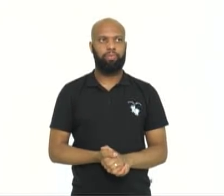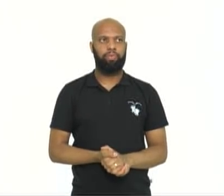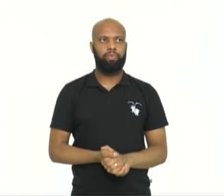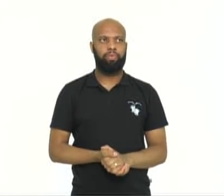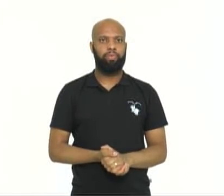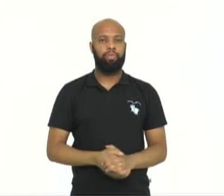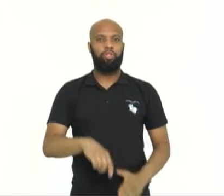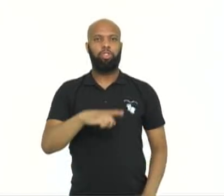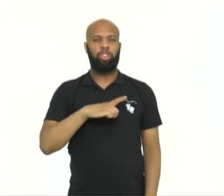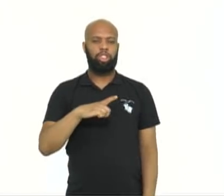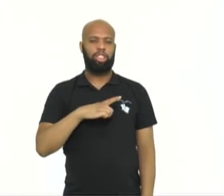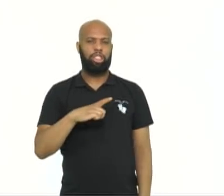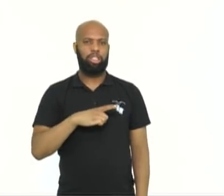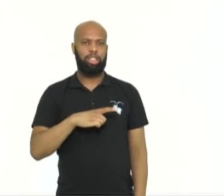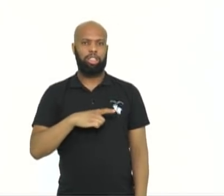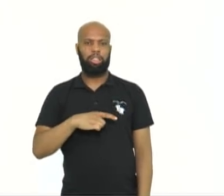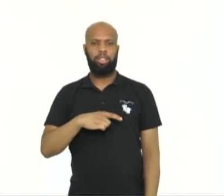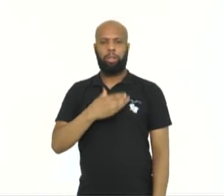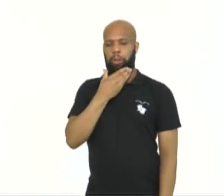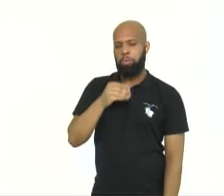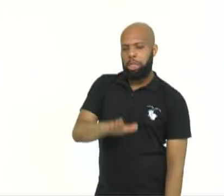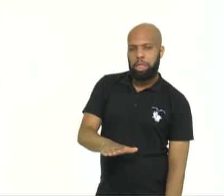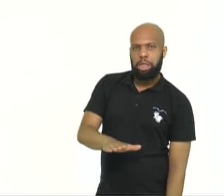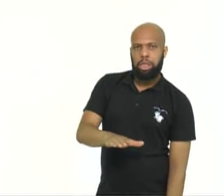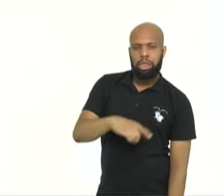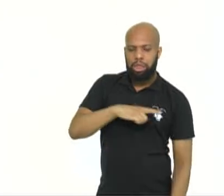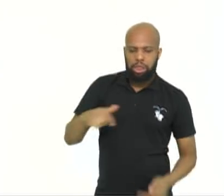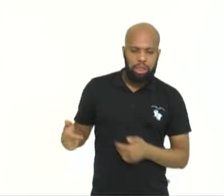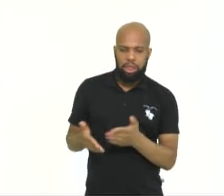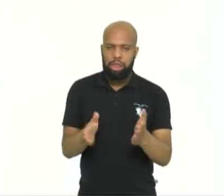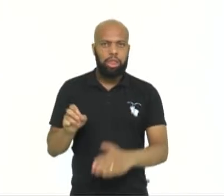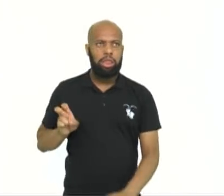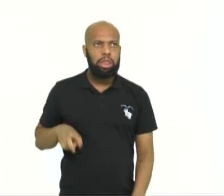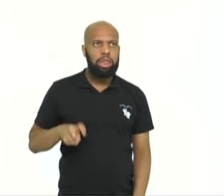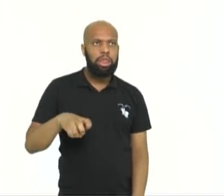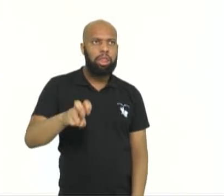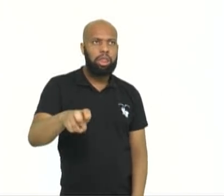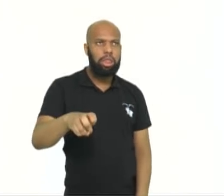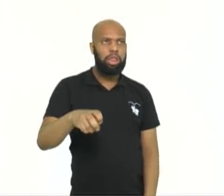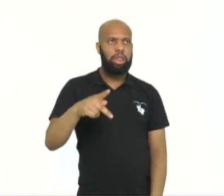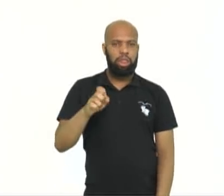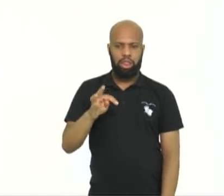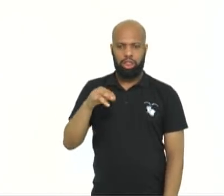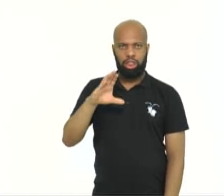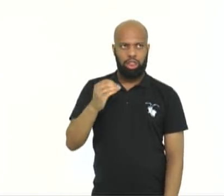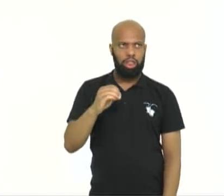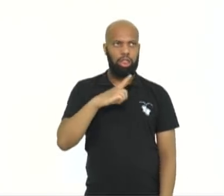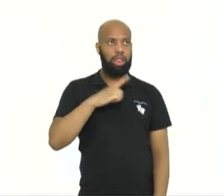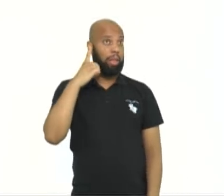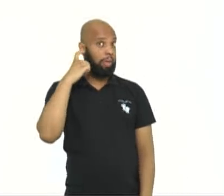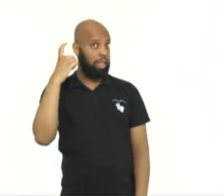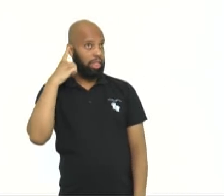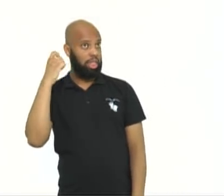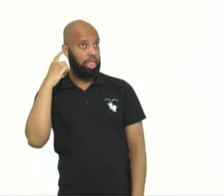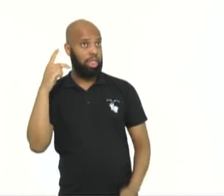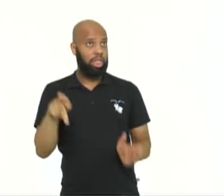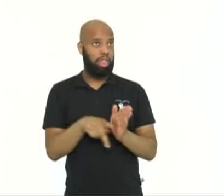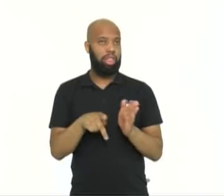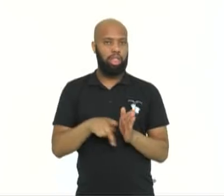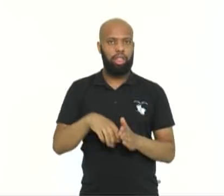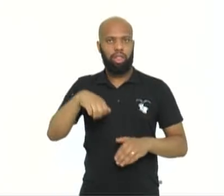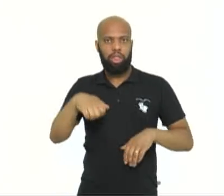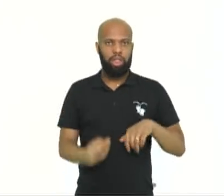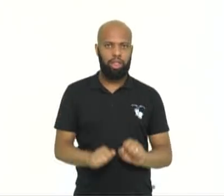Ia um piazinho, estrada fora, no seu petiço, trope, trope, trope. Esse é o barulho do